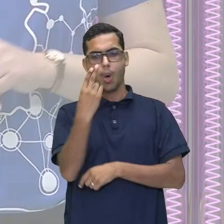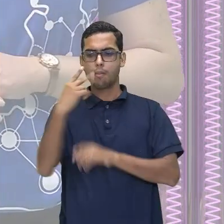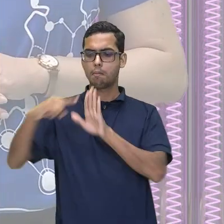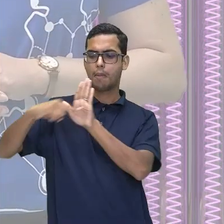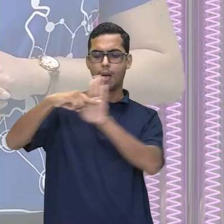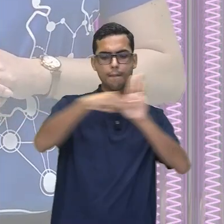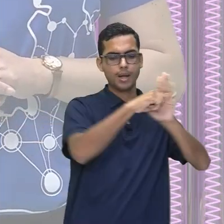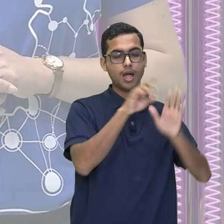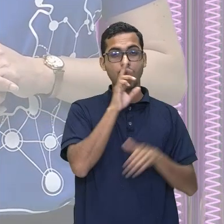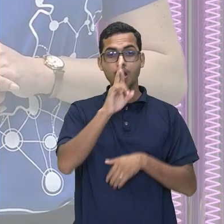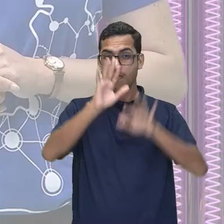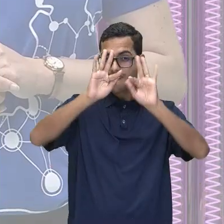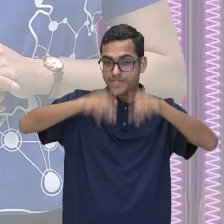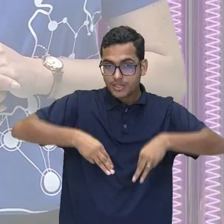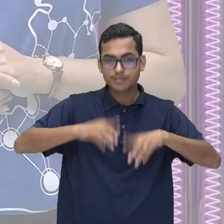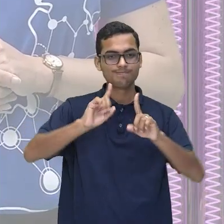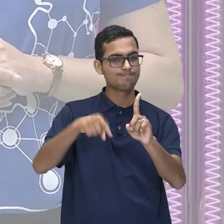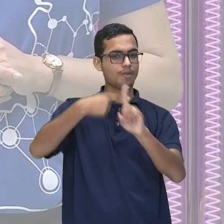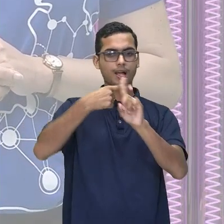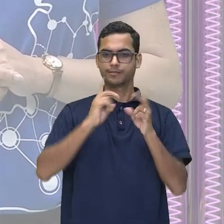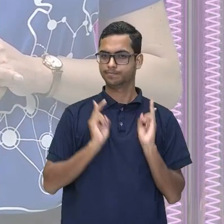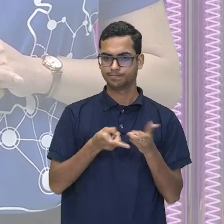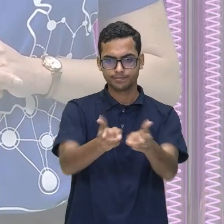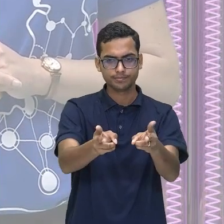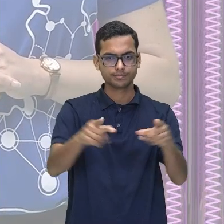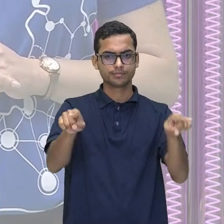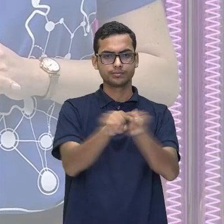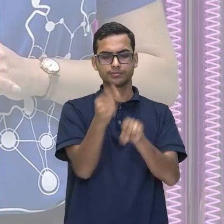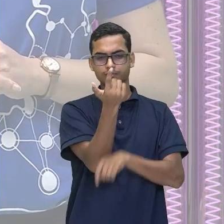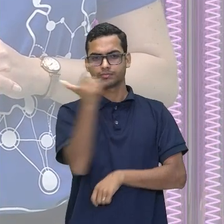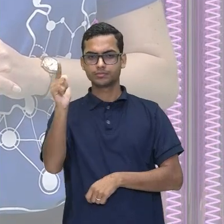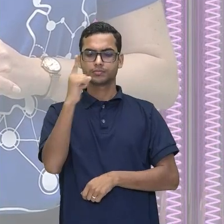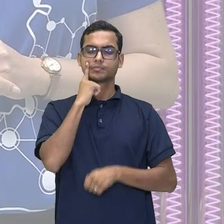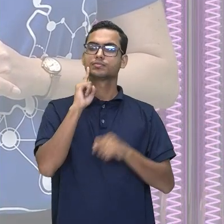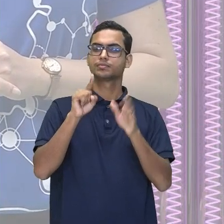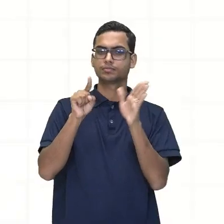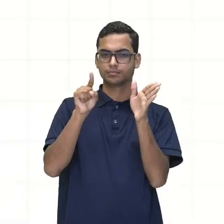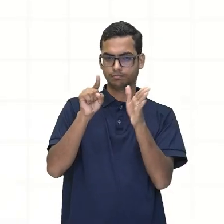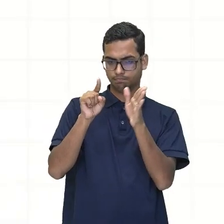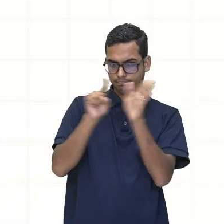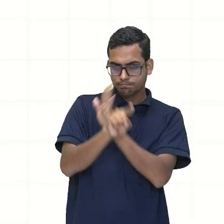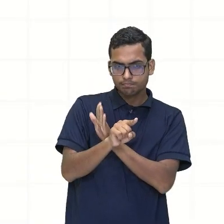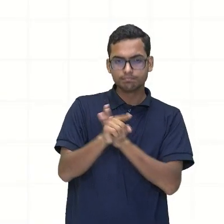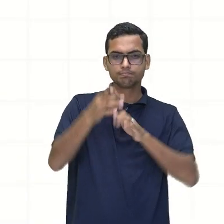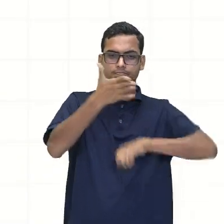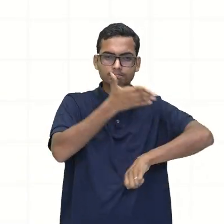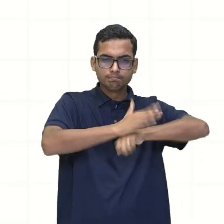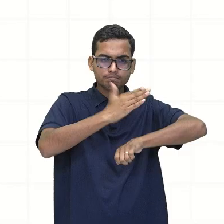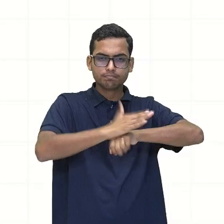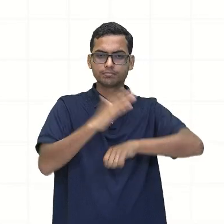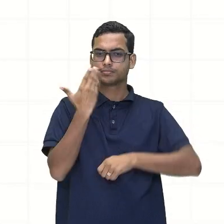E agora vamos ver mais uma situação problema aqui para a gente praticar a multiplicação.